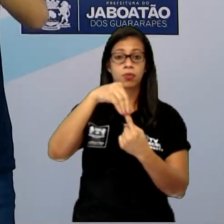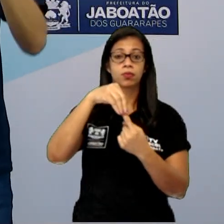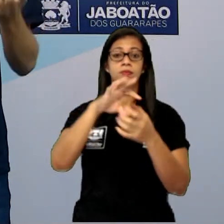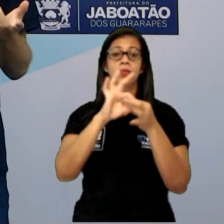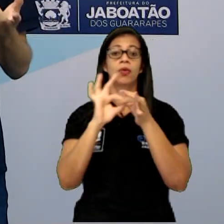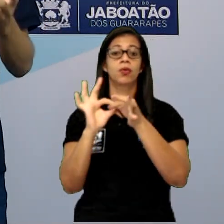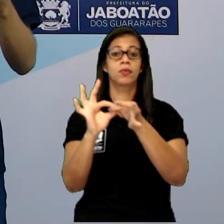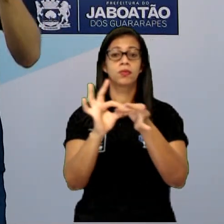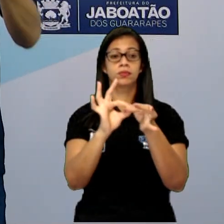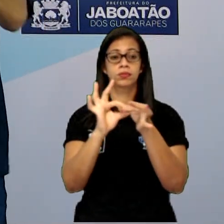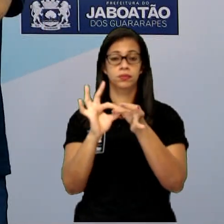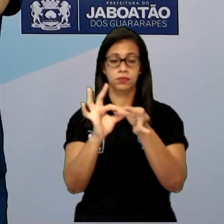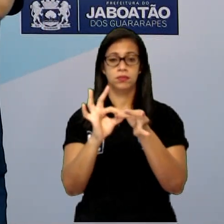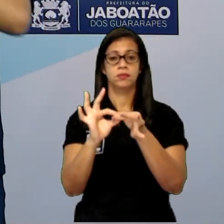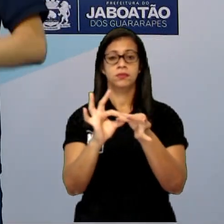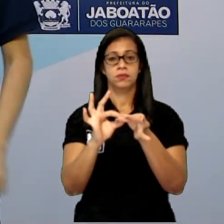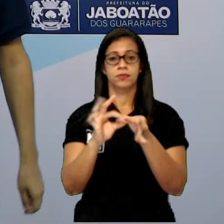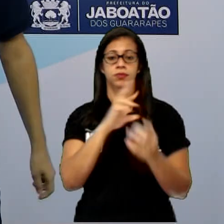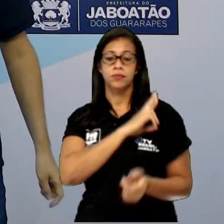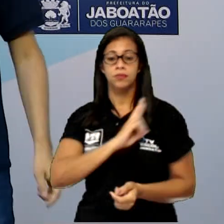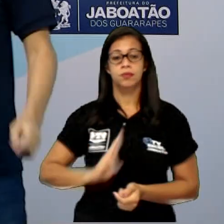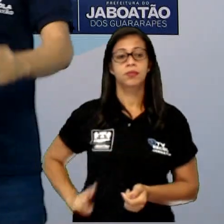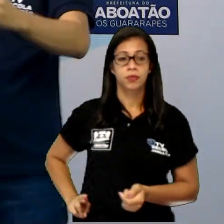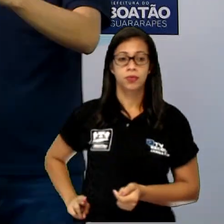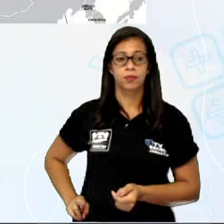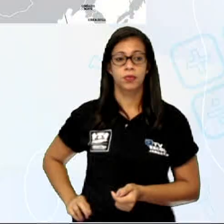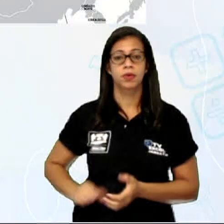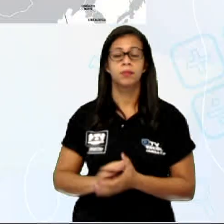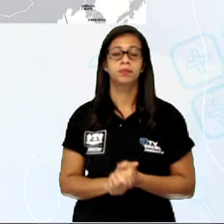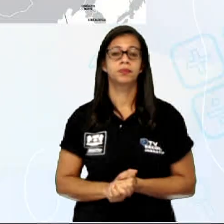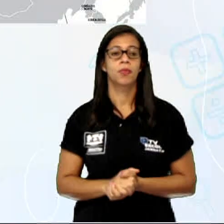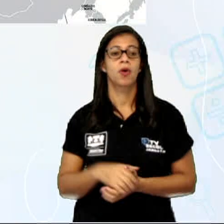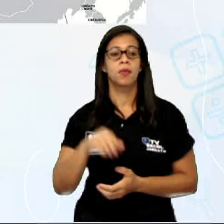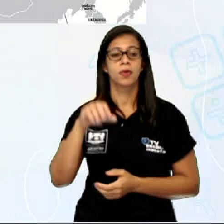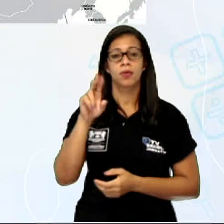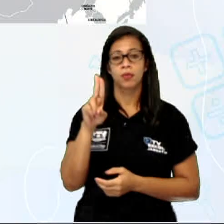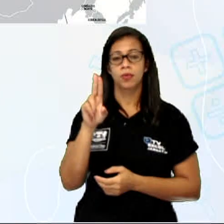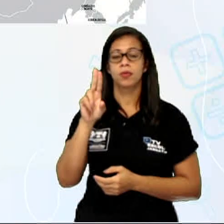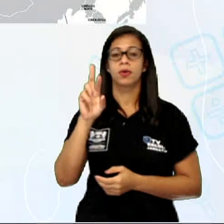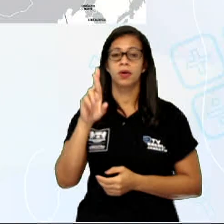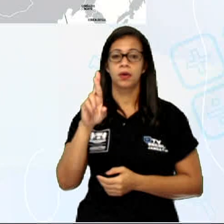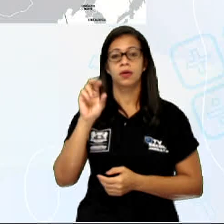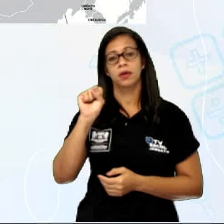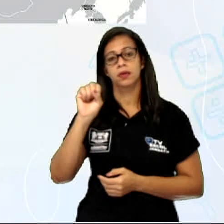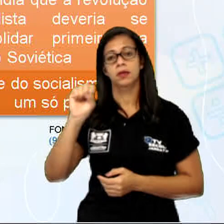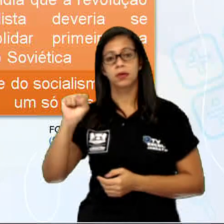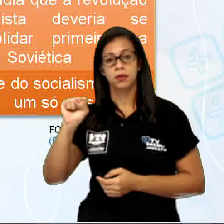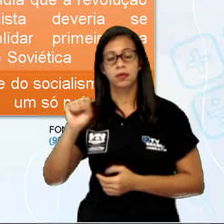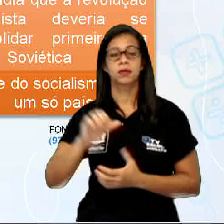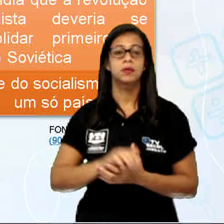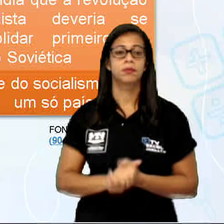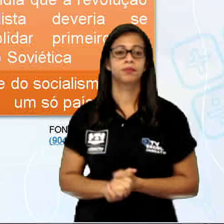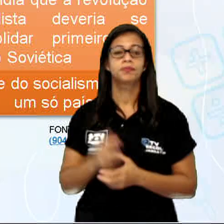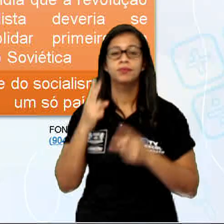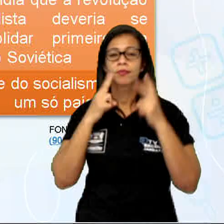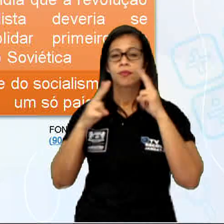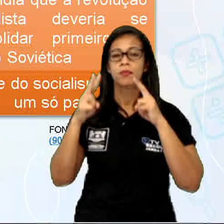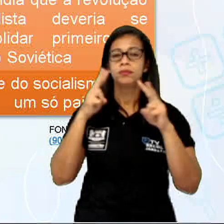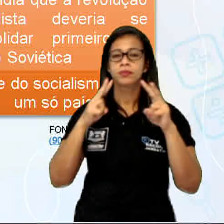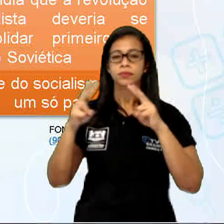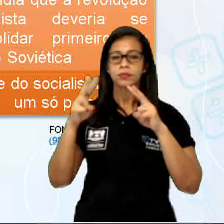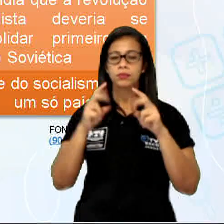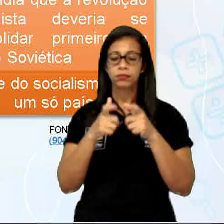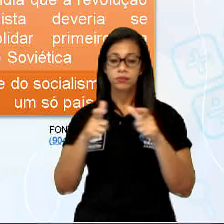Soviéticas, URSS, tá? Como tá aí no slide para vocês a imagem, ó, olha, dá uma olhadinha, vejam como era gigantesca então a União